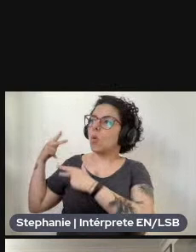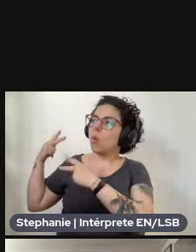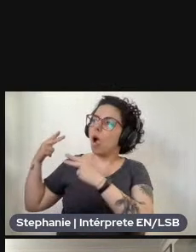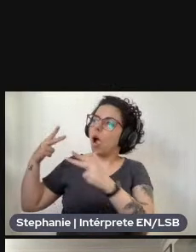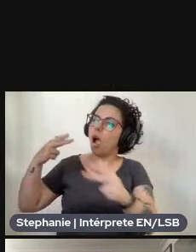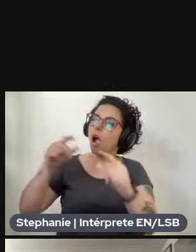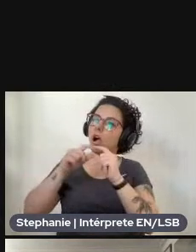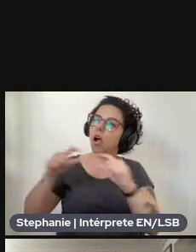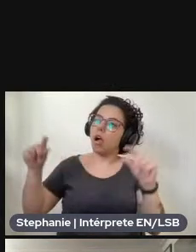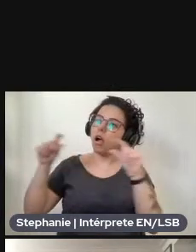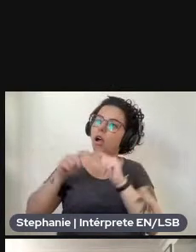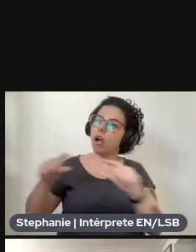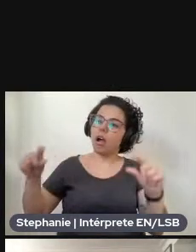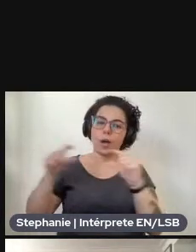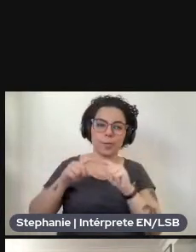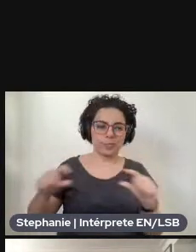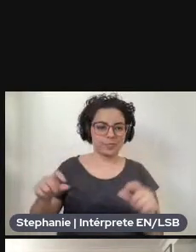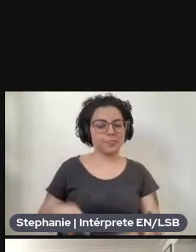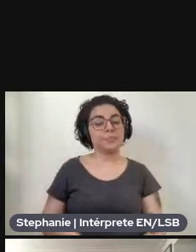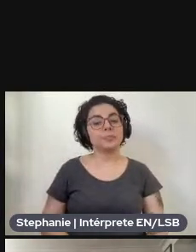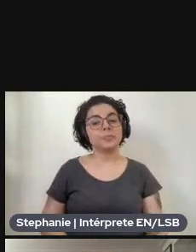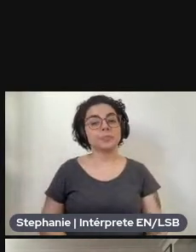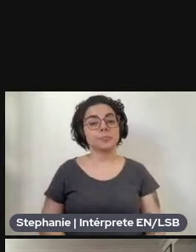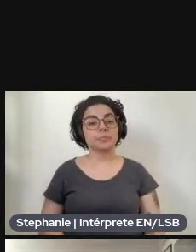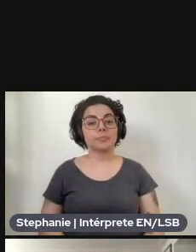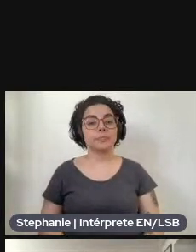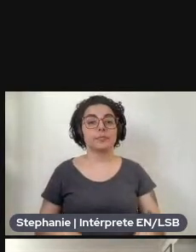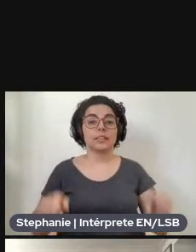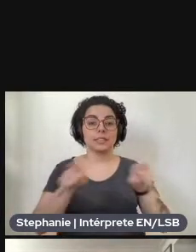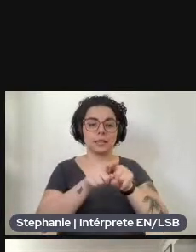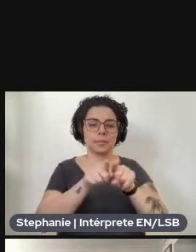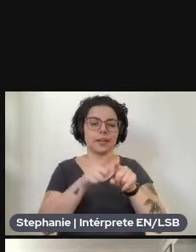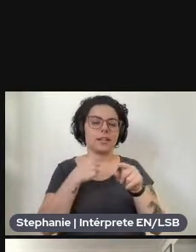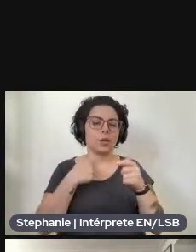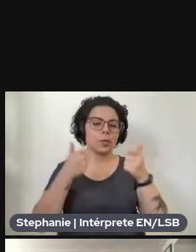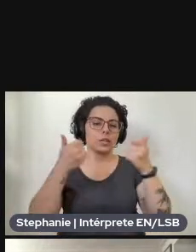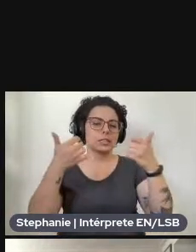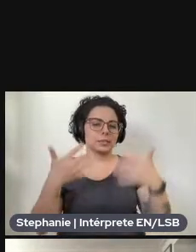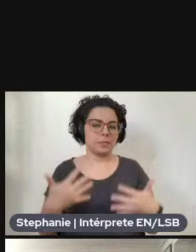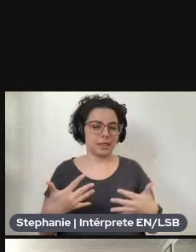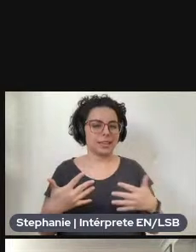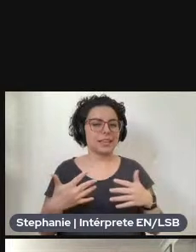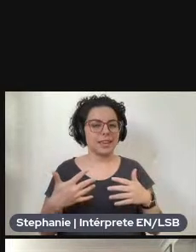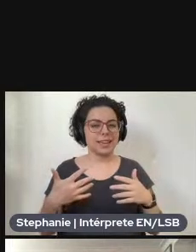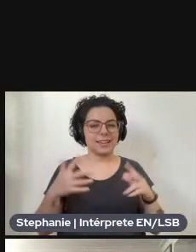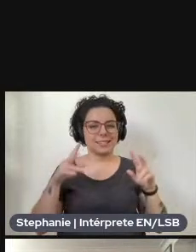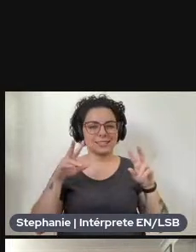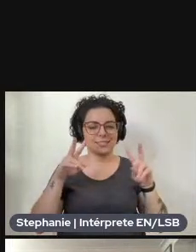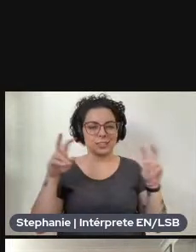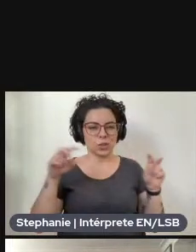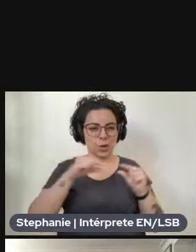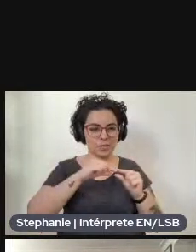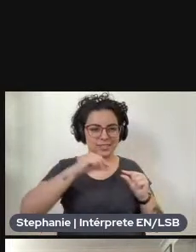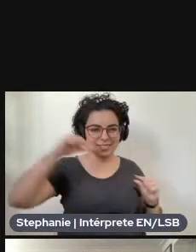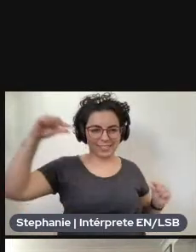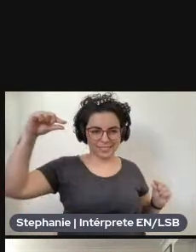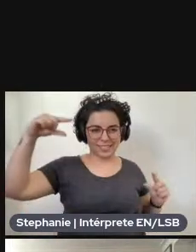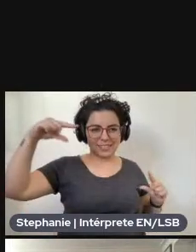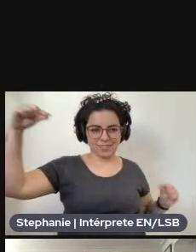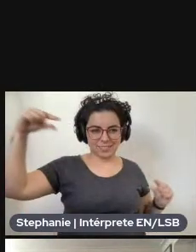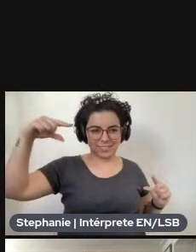à luz daquilo que eu acabei de explicar há pouco sobre o contínuo de instância de concretização,